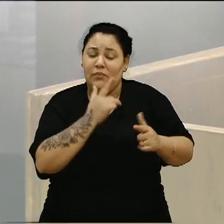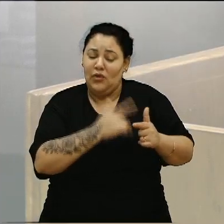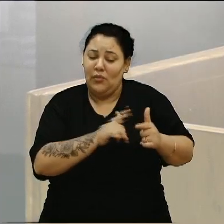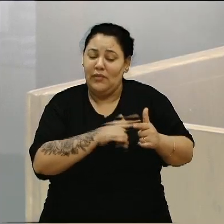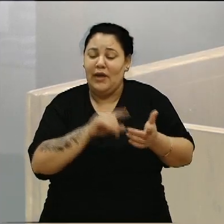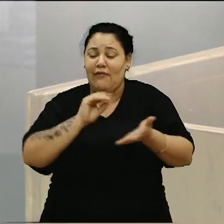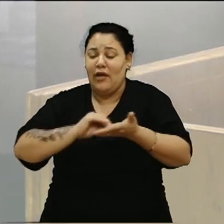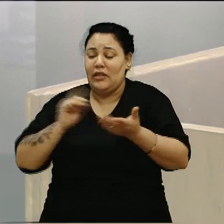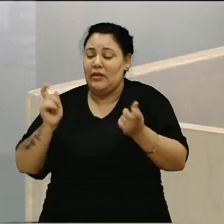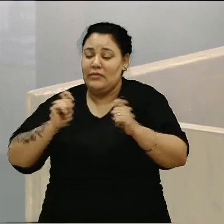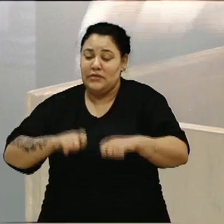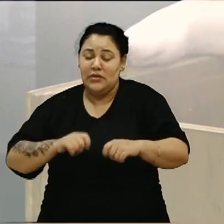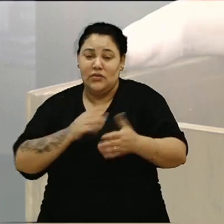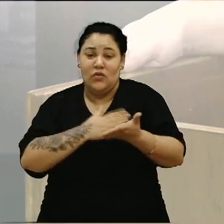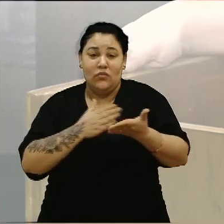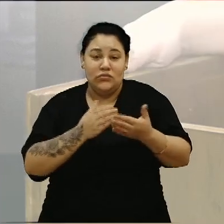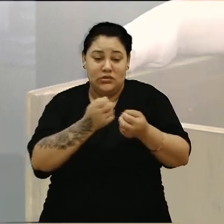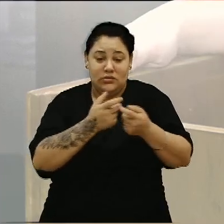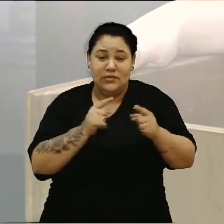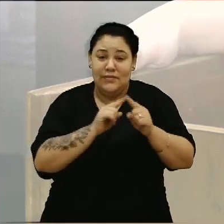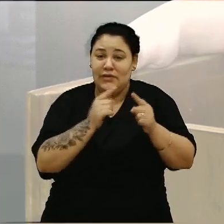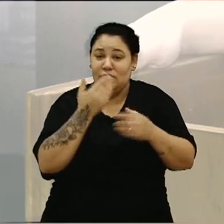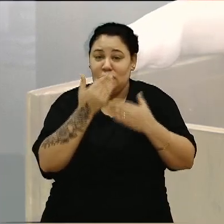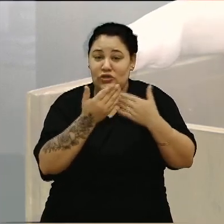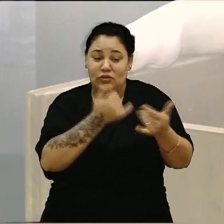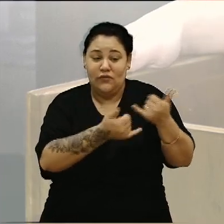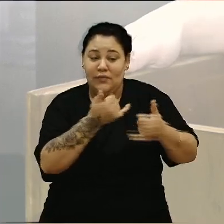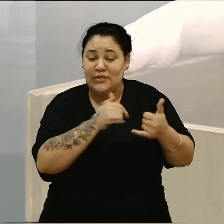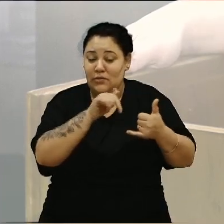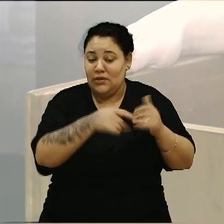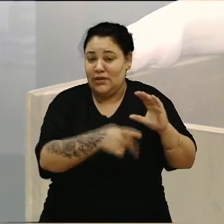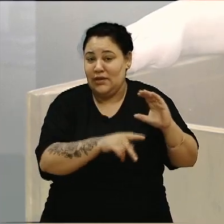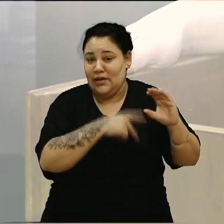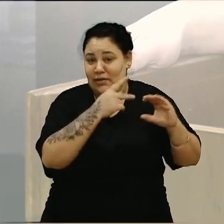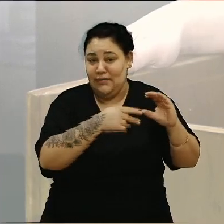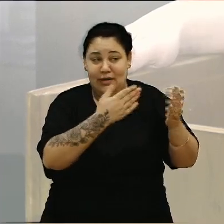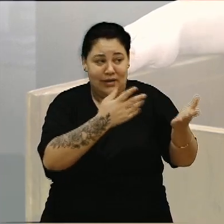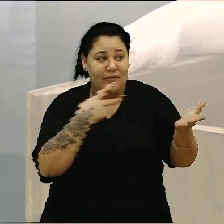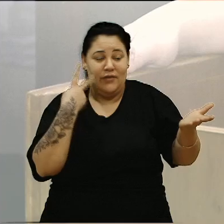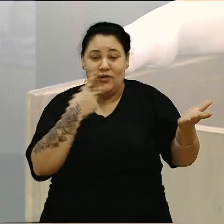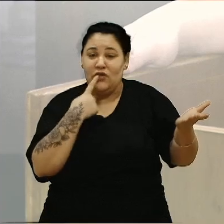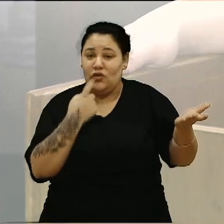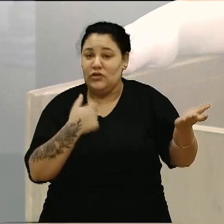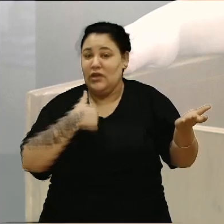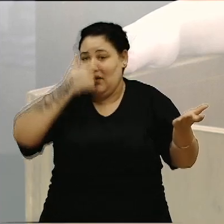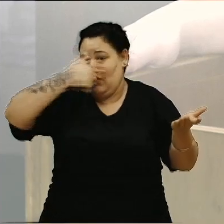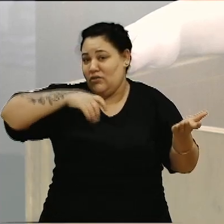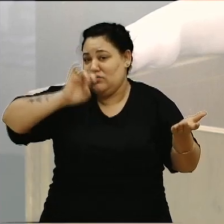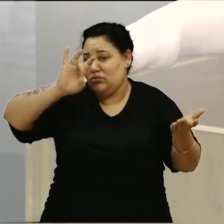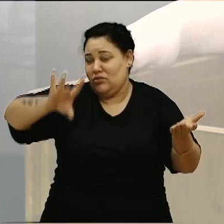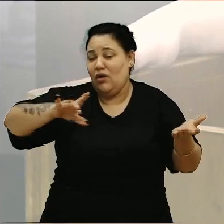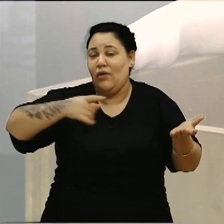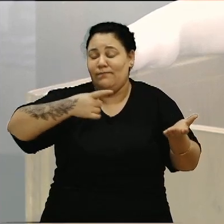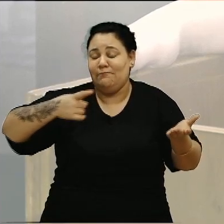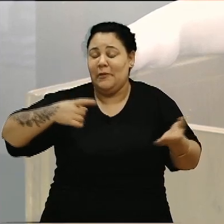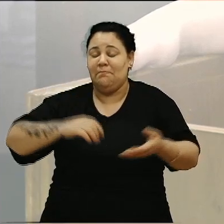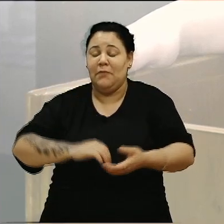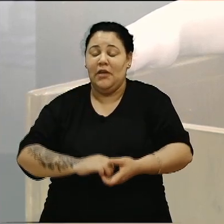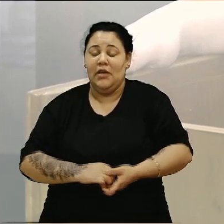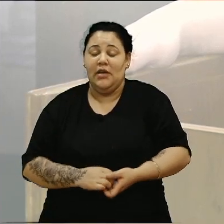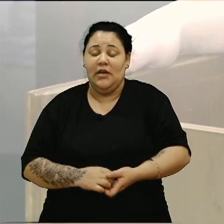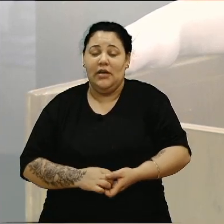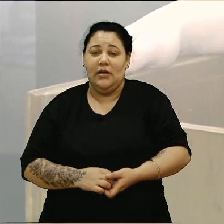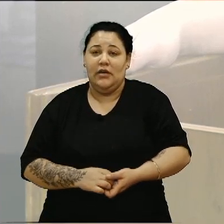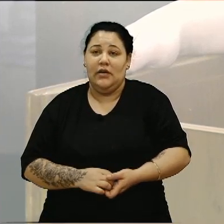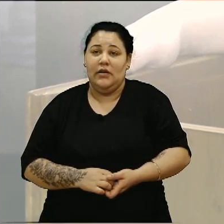Então, começou por ali. Só que os pedidos de informação aqui nessa casa, vereador Rose, acho que só nós vamos passar aqui,